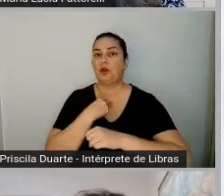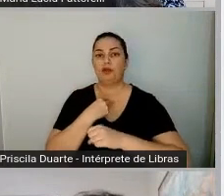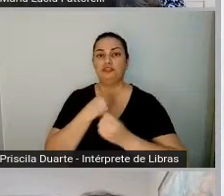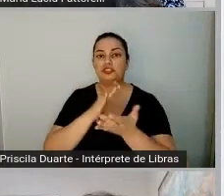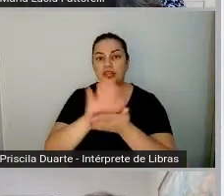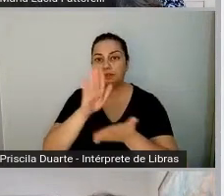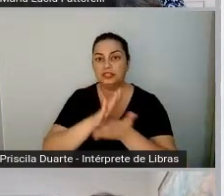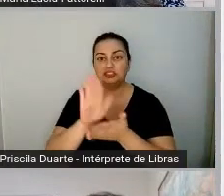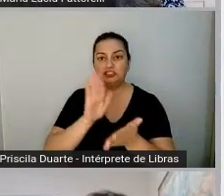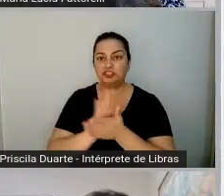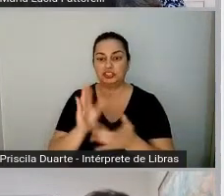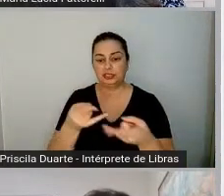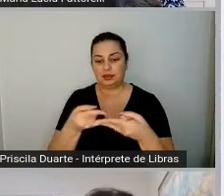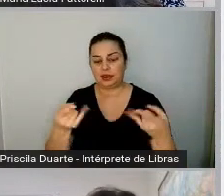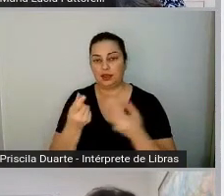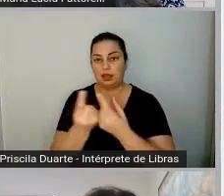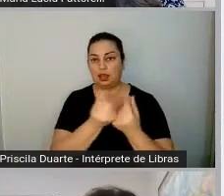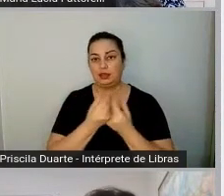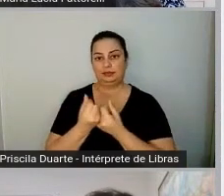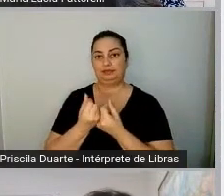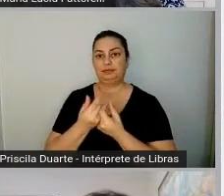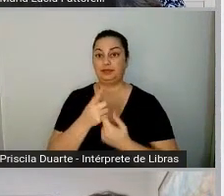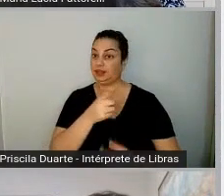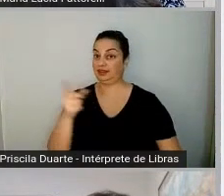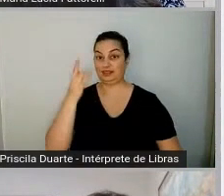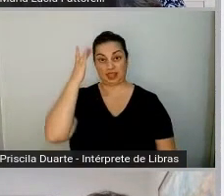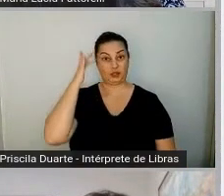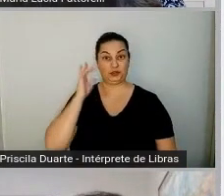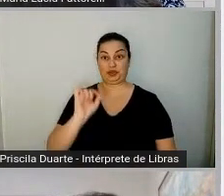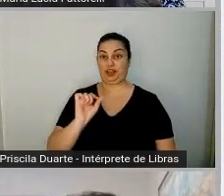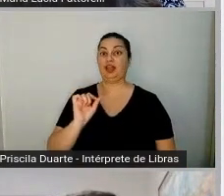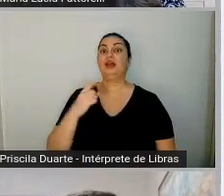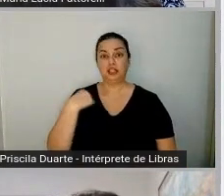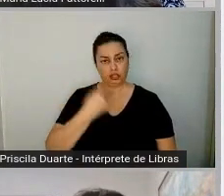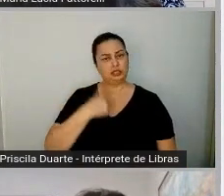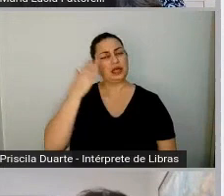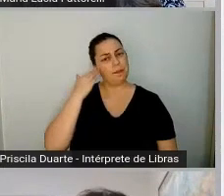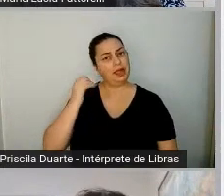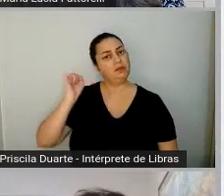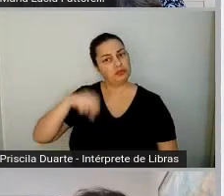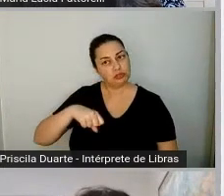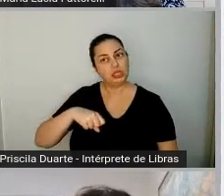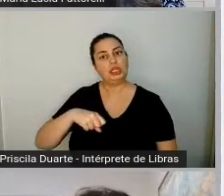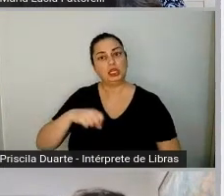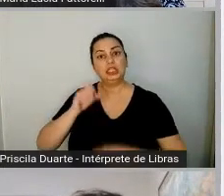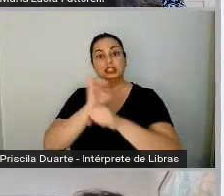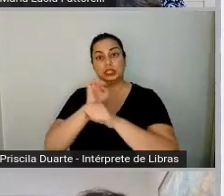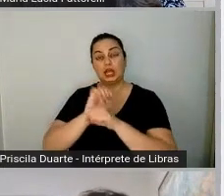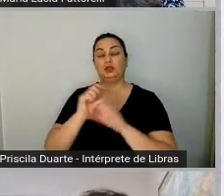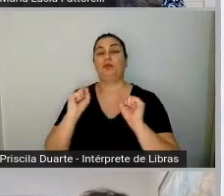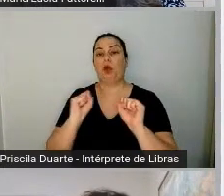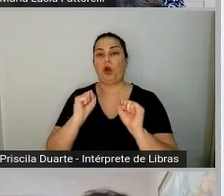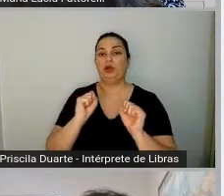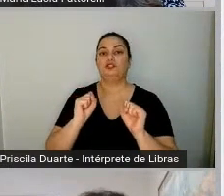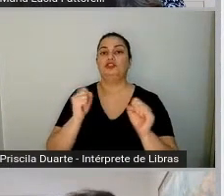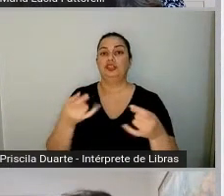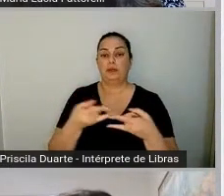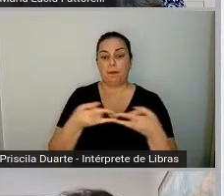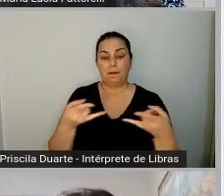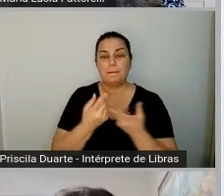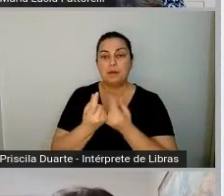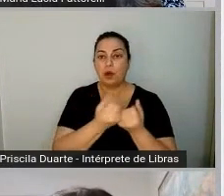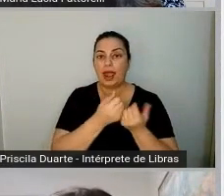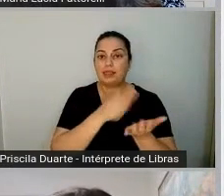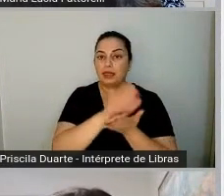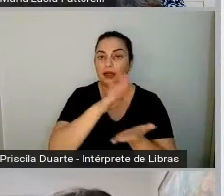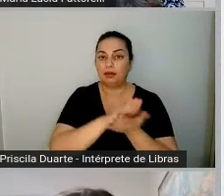eles acham que a gente não sabe que o Estado pode emitir moeda. Claro que pode. Sempre dissemos isso. Agora, a